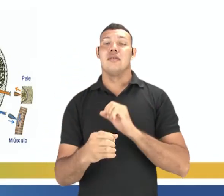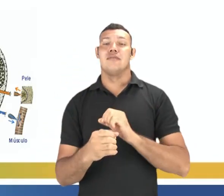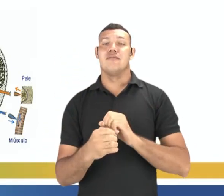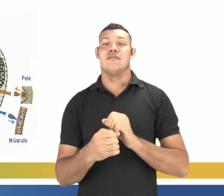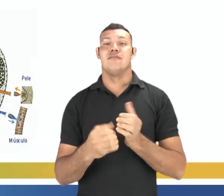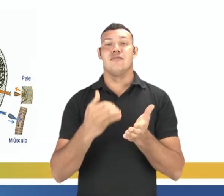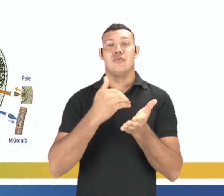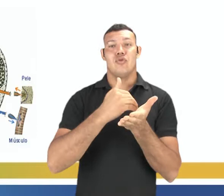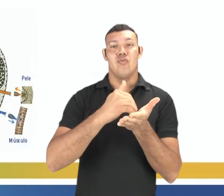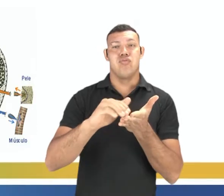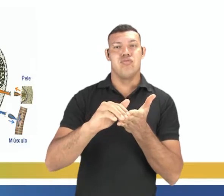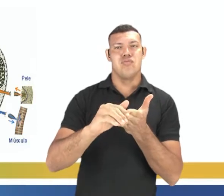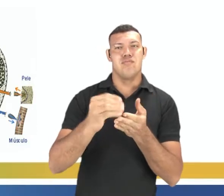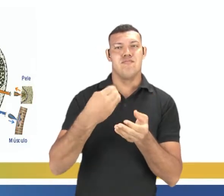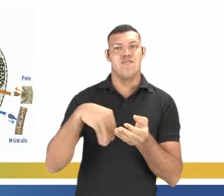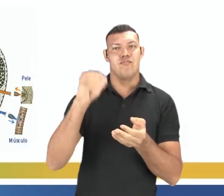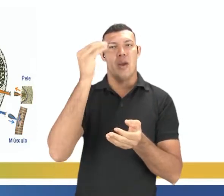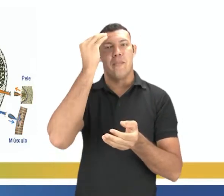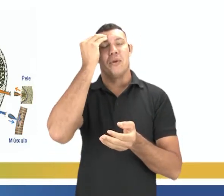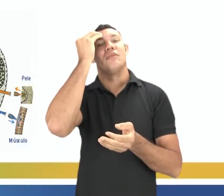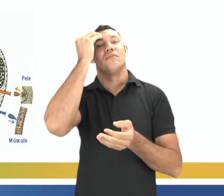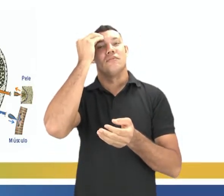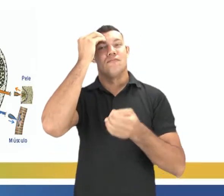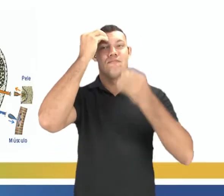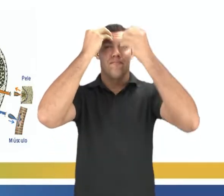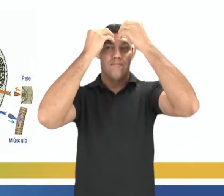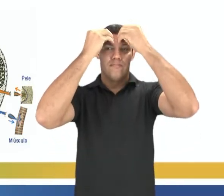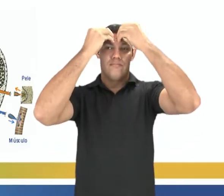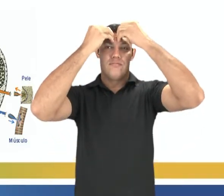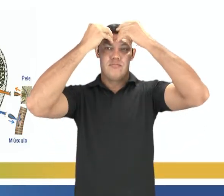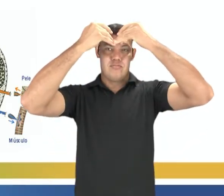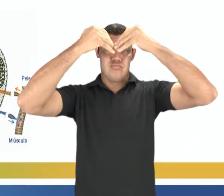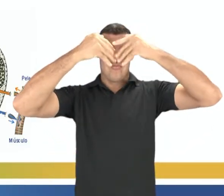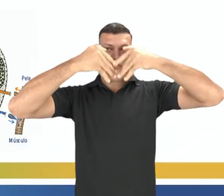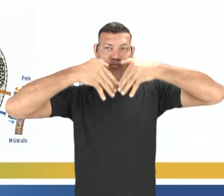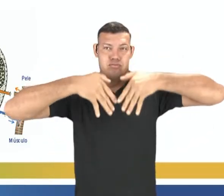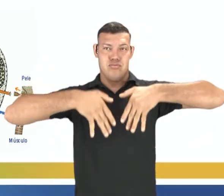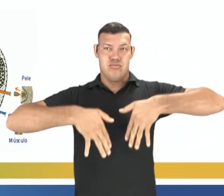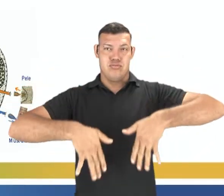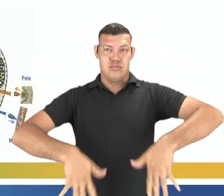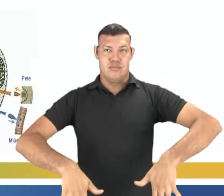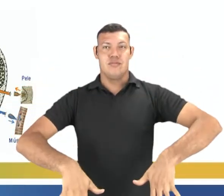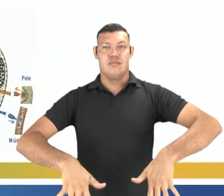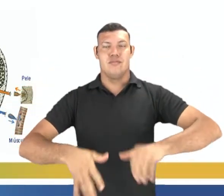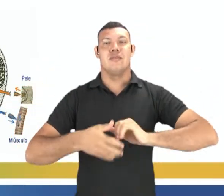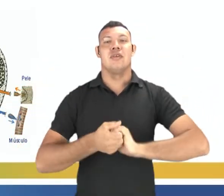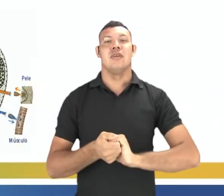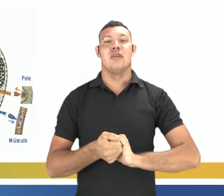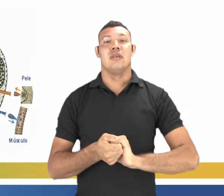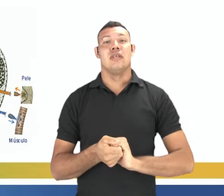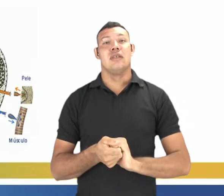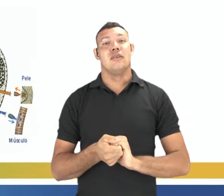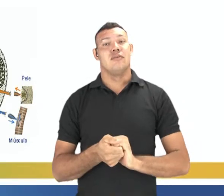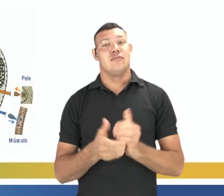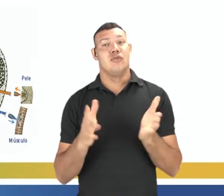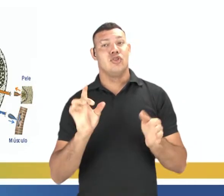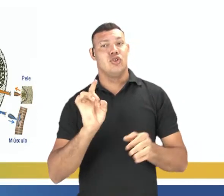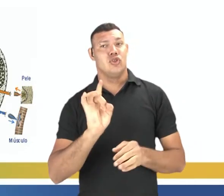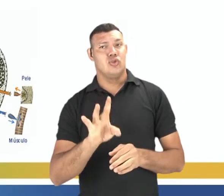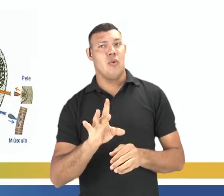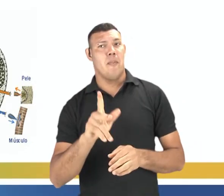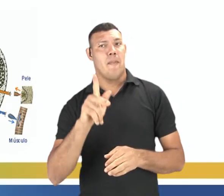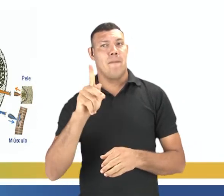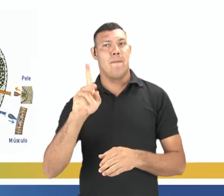na imagem o encéfalo e a medula espinhal. Já no sistema nervoso